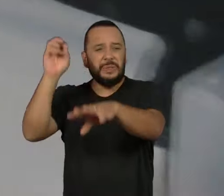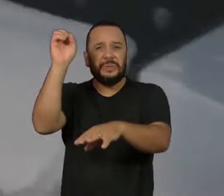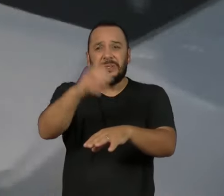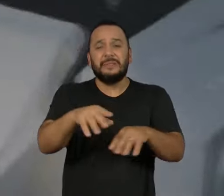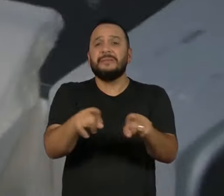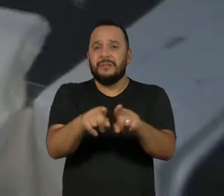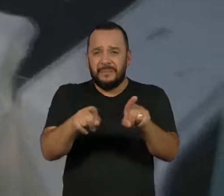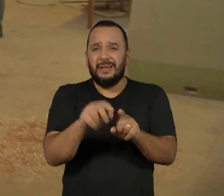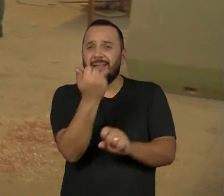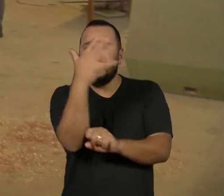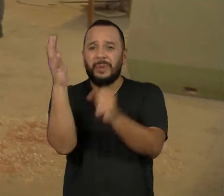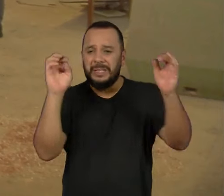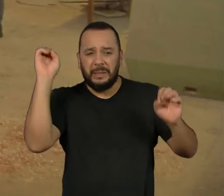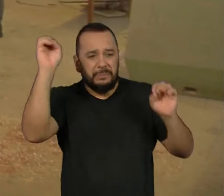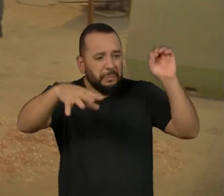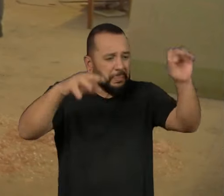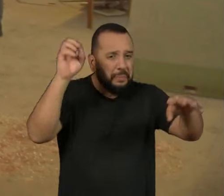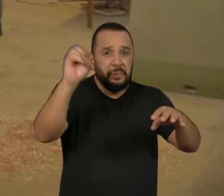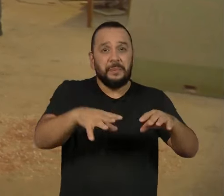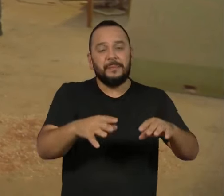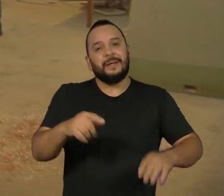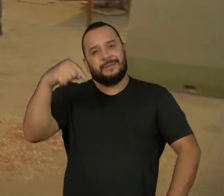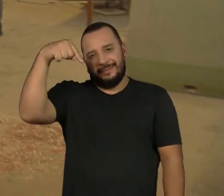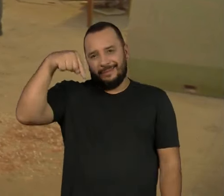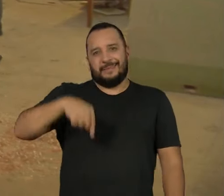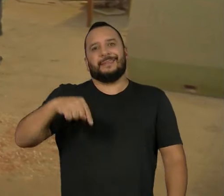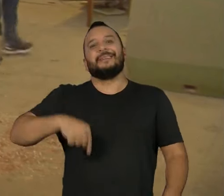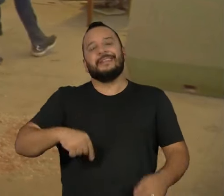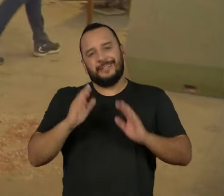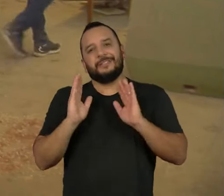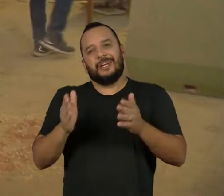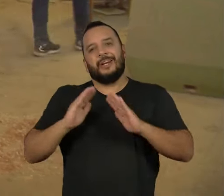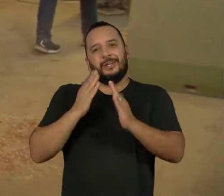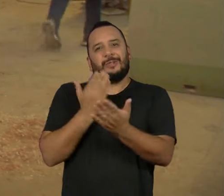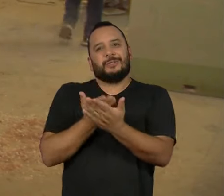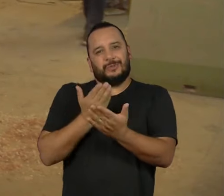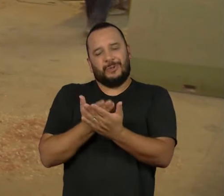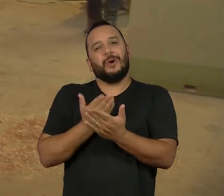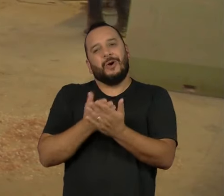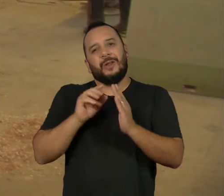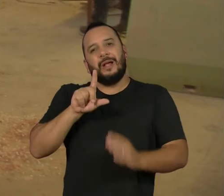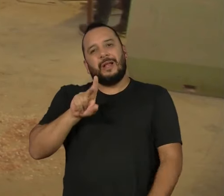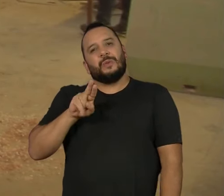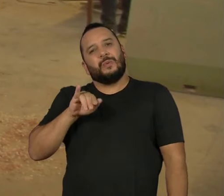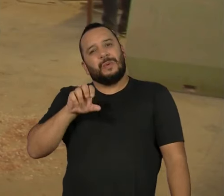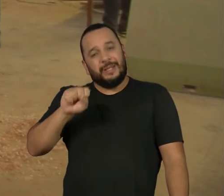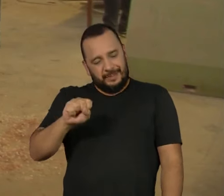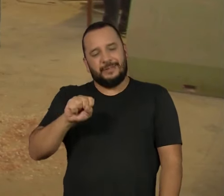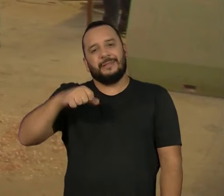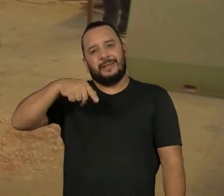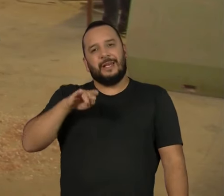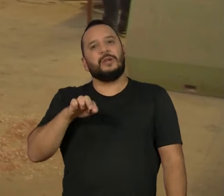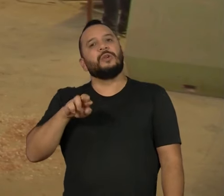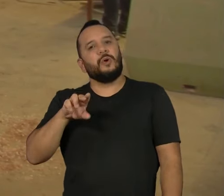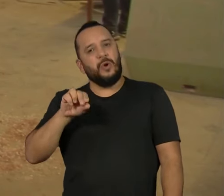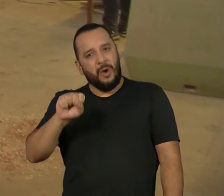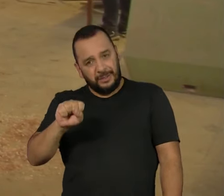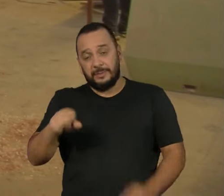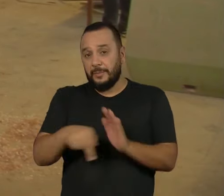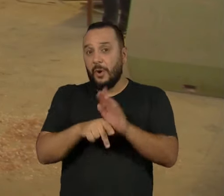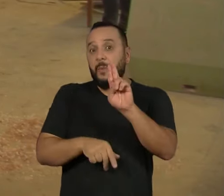na natureza. Mas, nesse galpão da Escola Superior de Agricultura Luiz de Queiroz, Exalc, da USP de